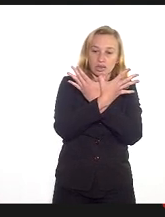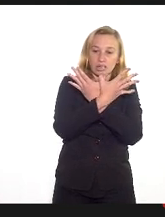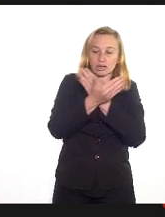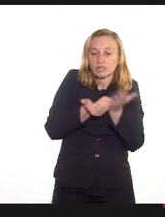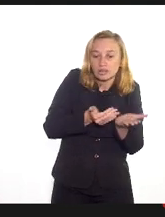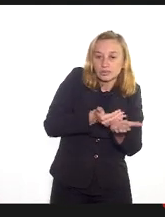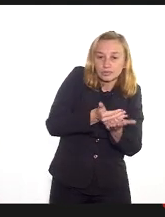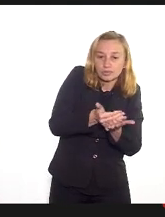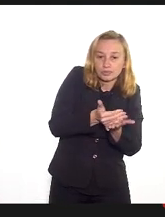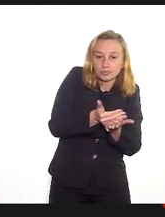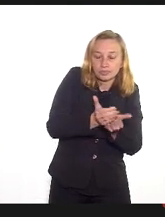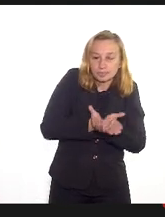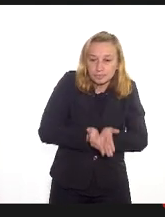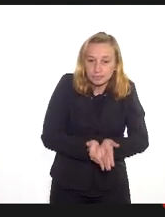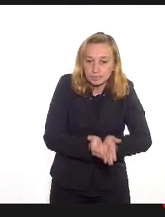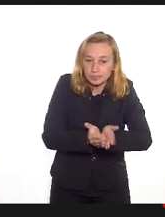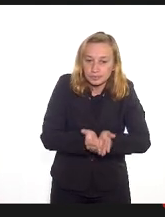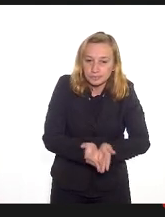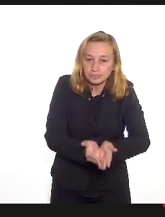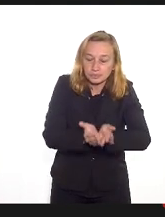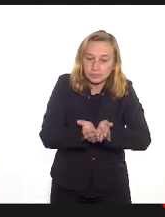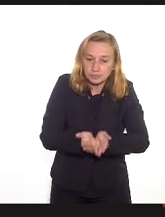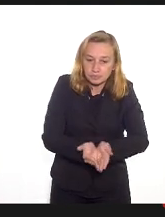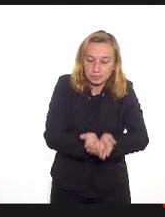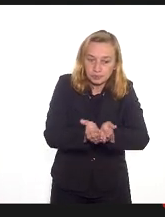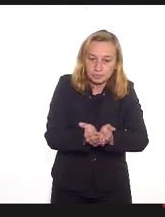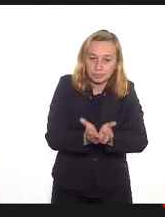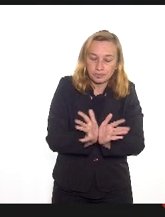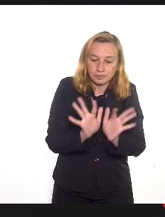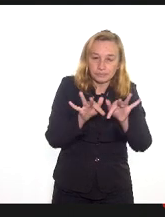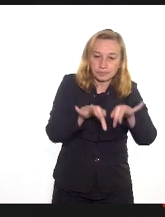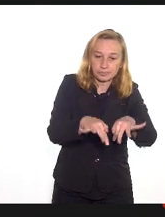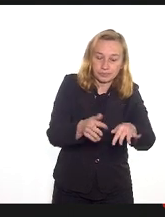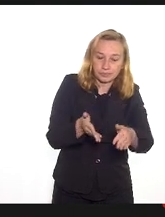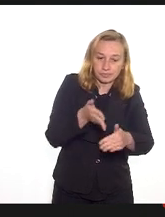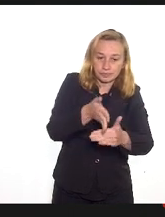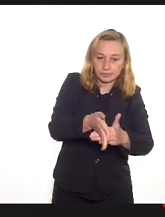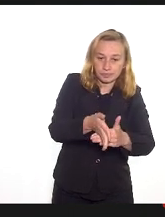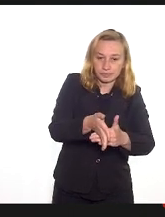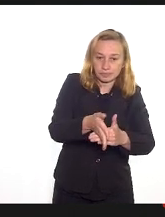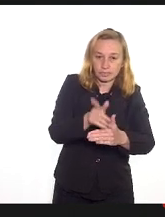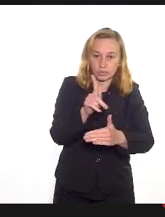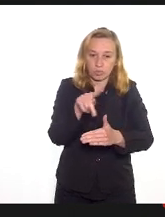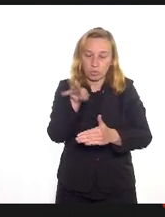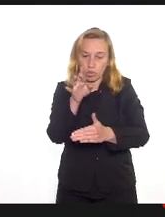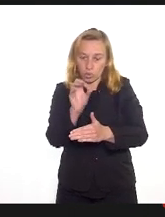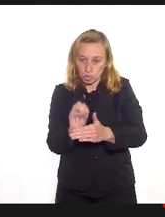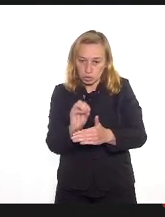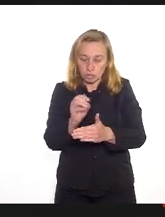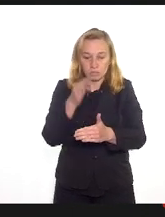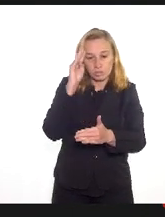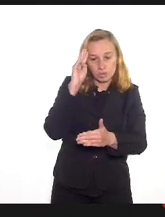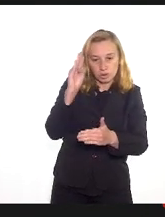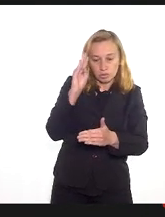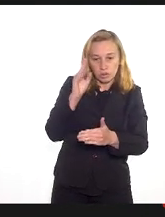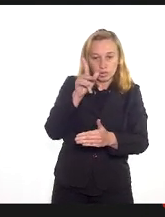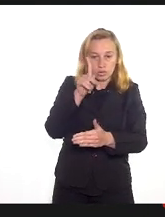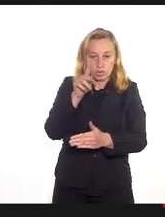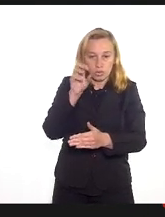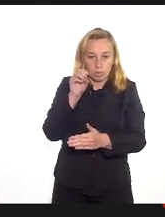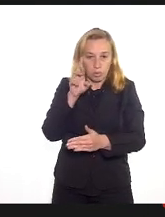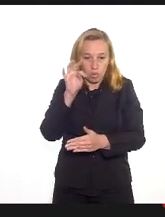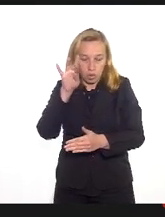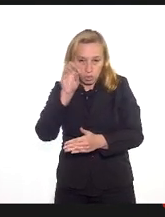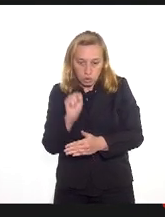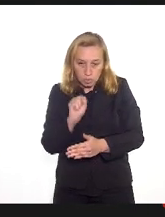embarque, no transcurso da sua navegação e até a chegada ao porto, principalmente no porto,